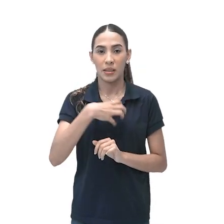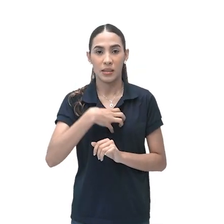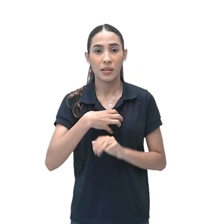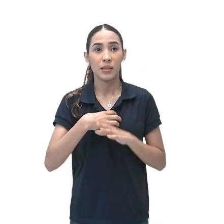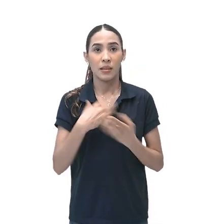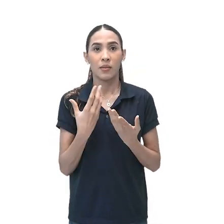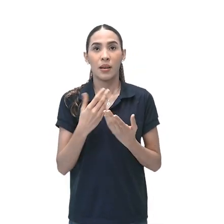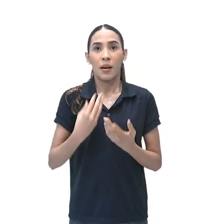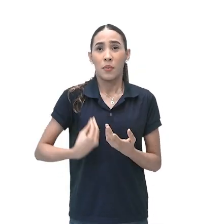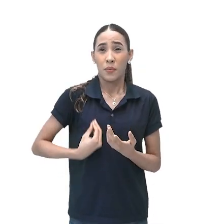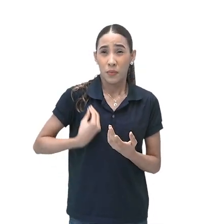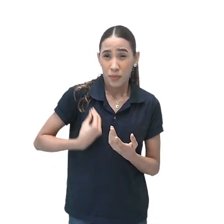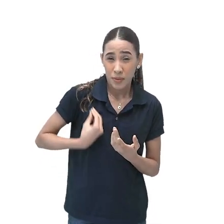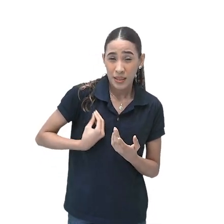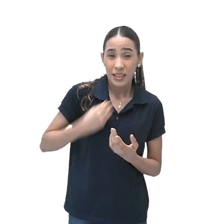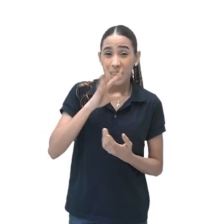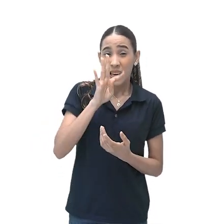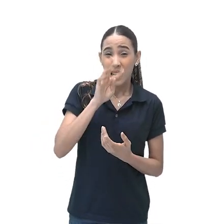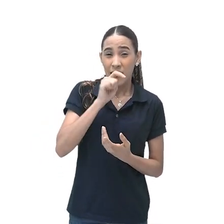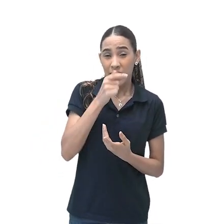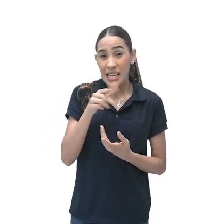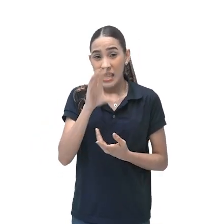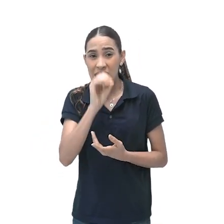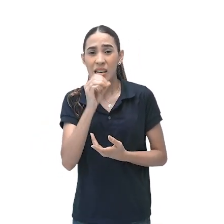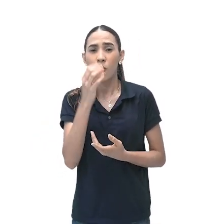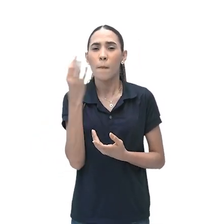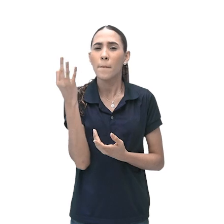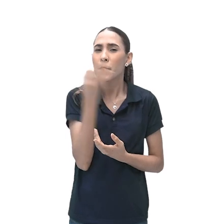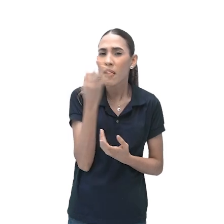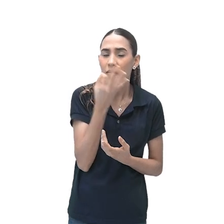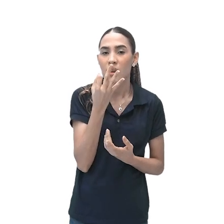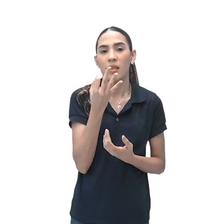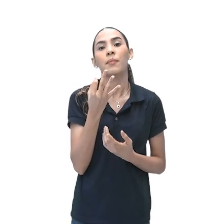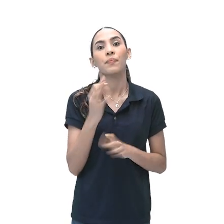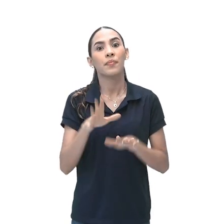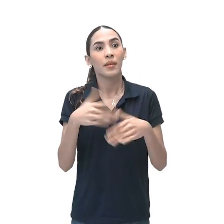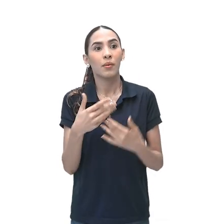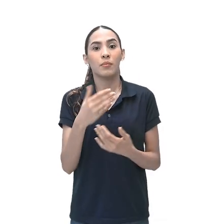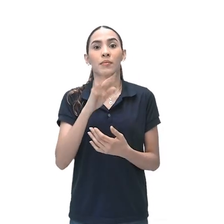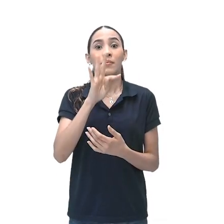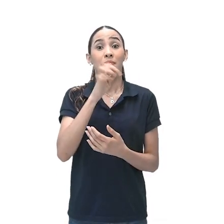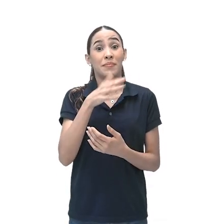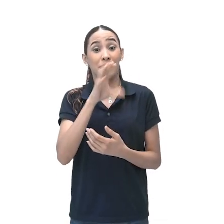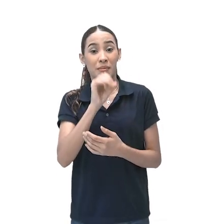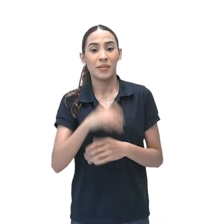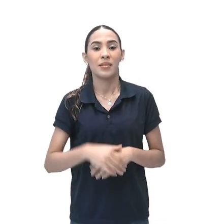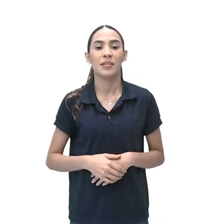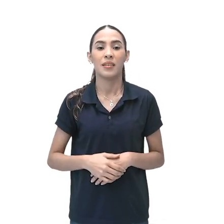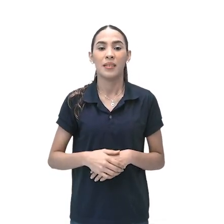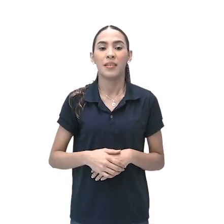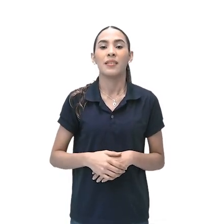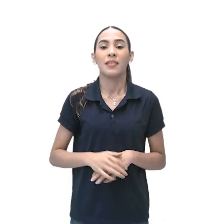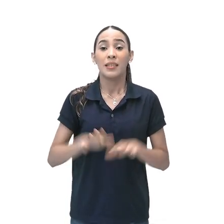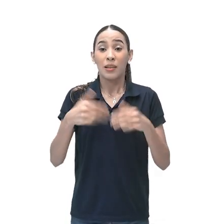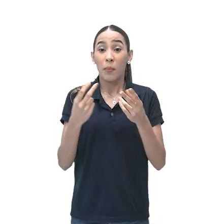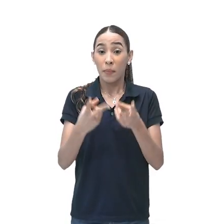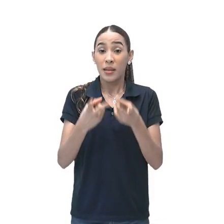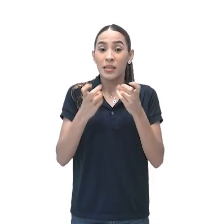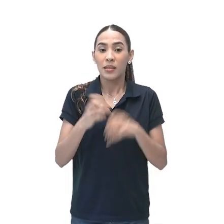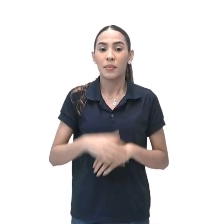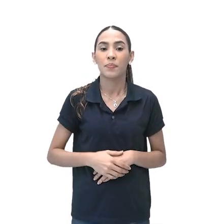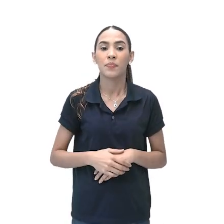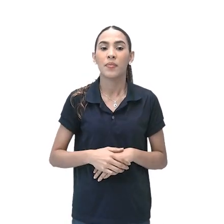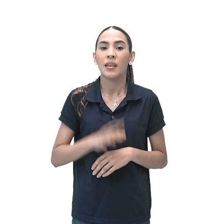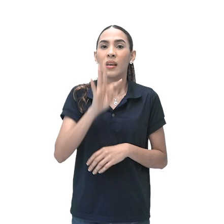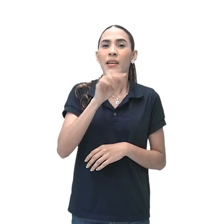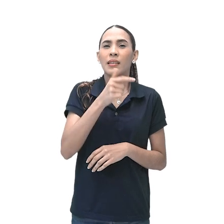a vida é tão bela que chega a dar medo. Eu falei tanto que fiquei rouco. Então, observe,